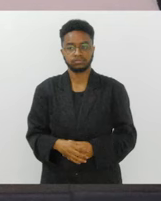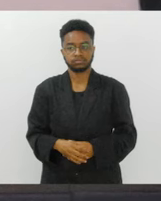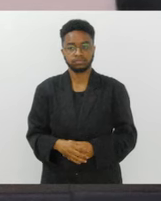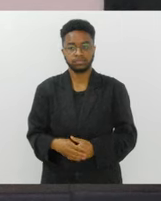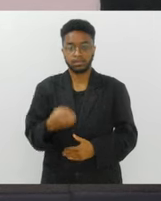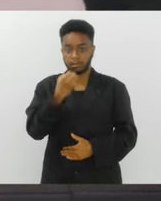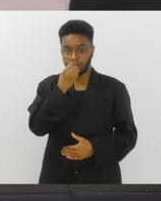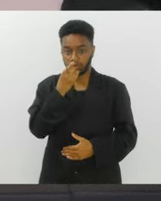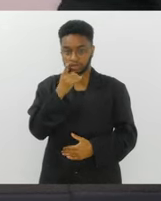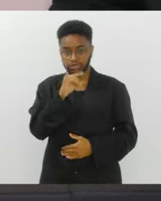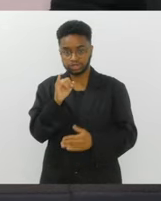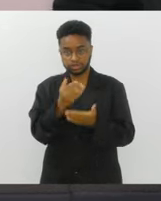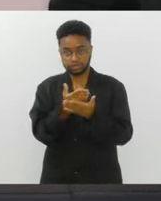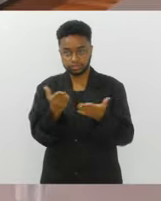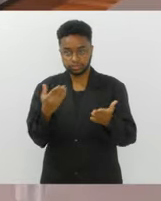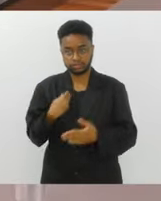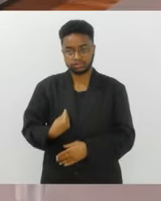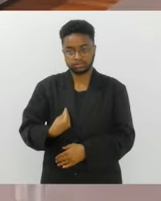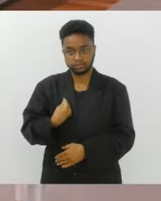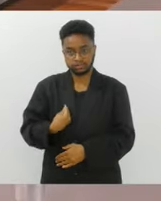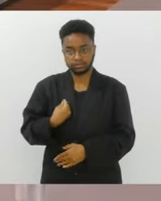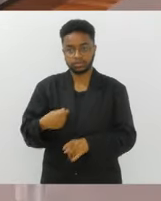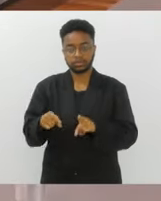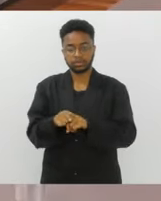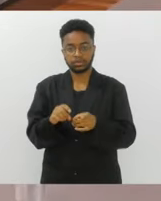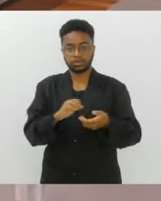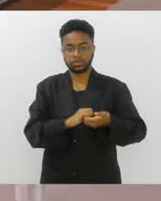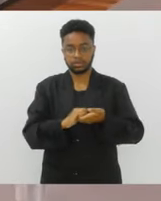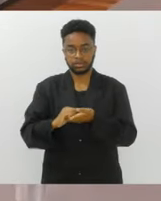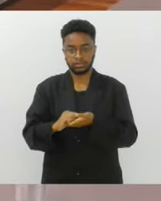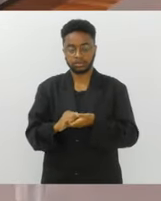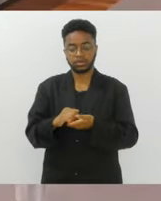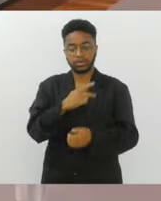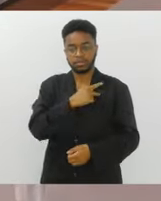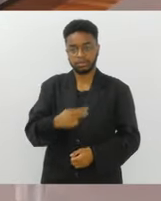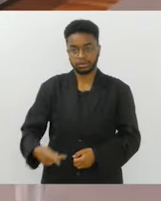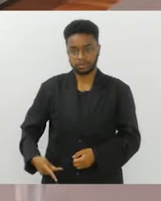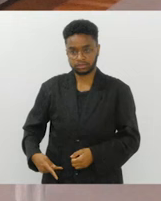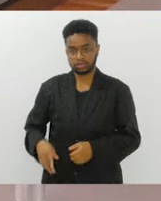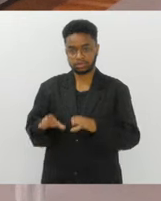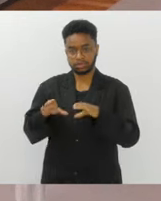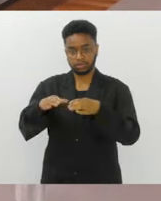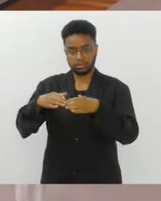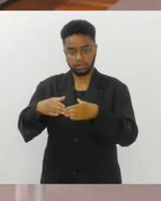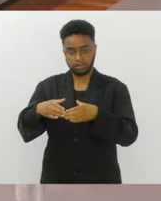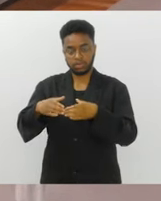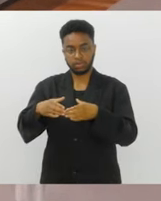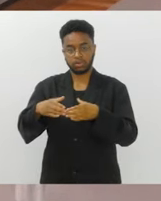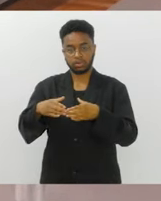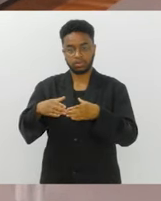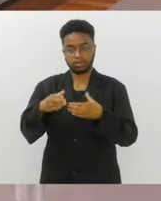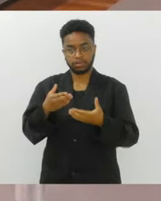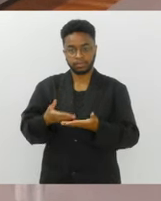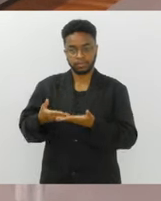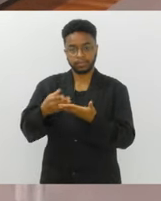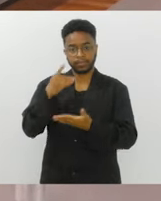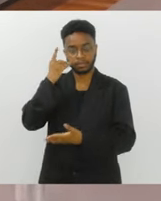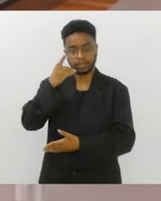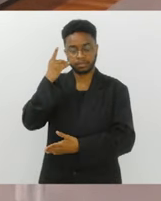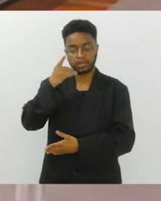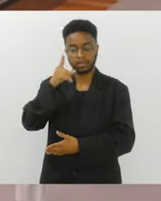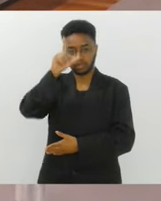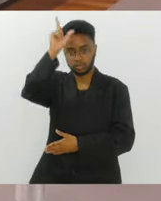Bom dia a todos, bom dia a todos presentes. Cumprimentando aqui a mesa, o presidente da Frente Parlamentar para a Ferrovia, o deputado Luiz